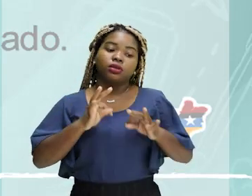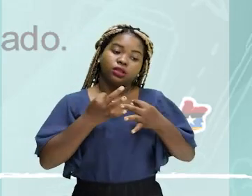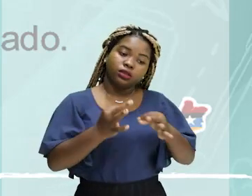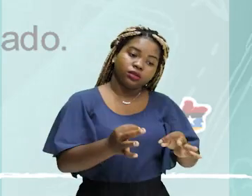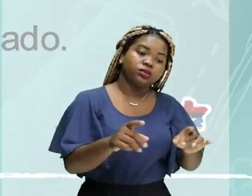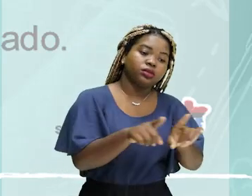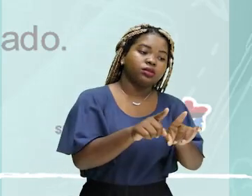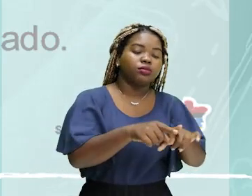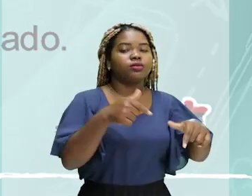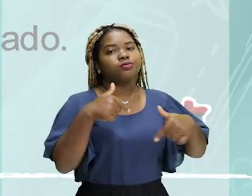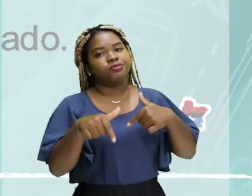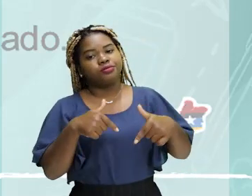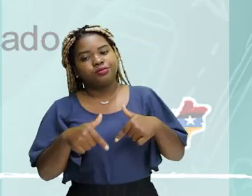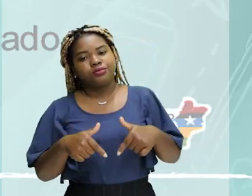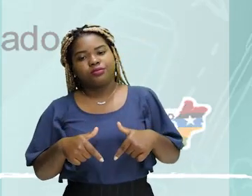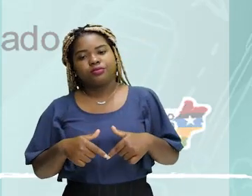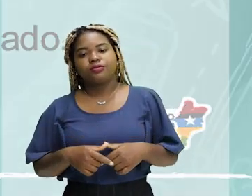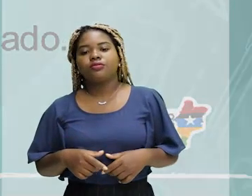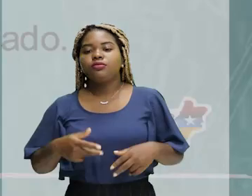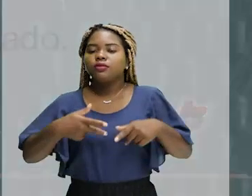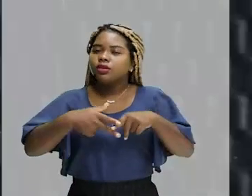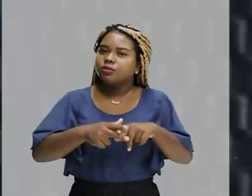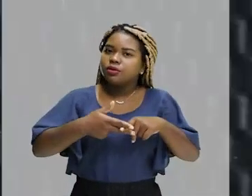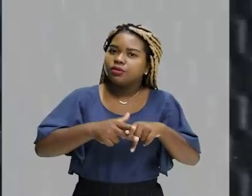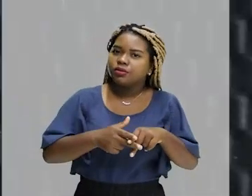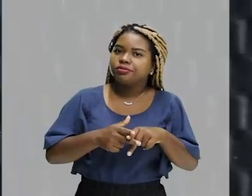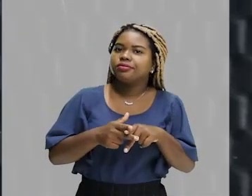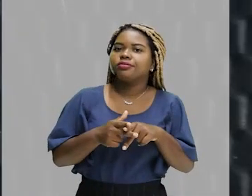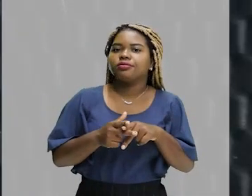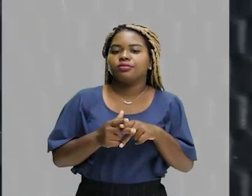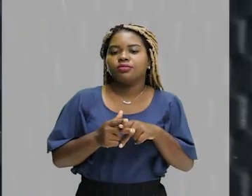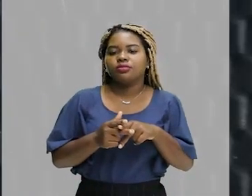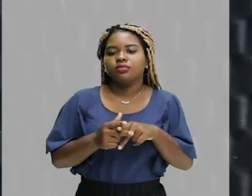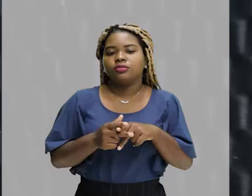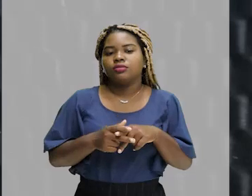veja só, ferramentas, técnicas,